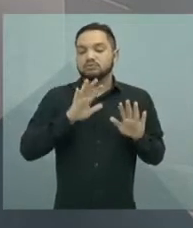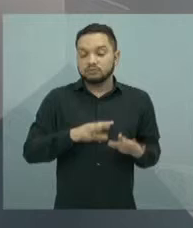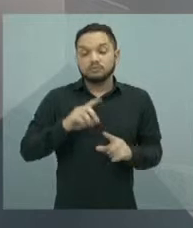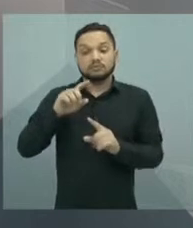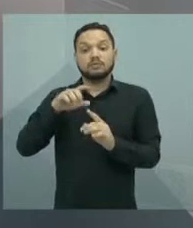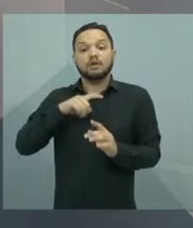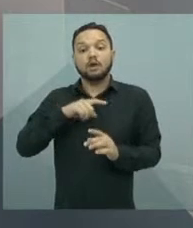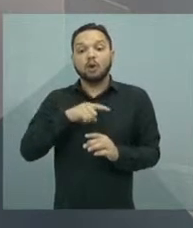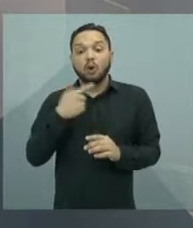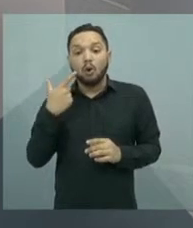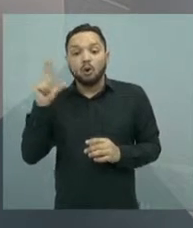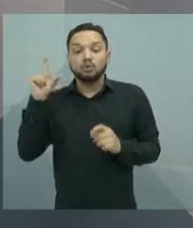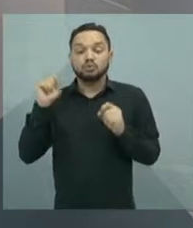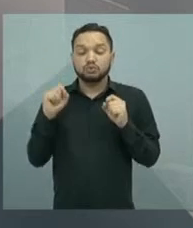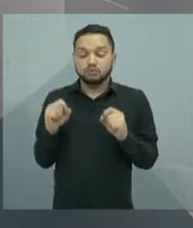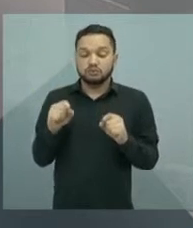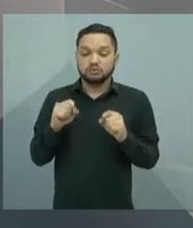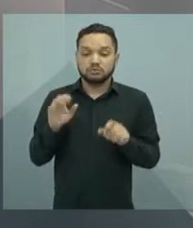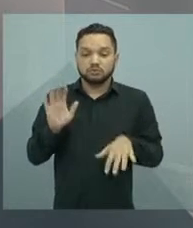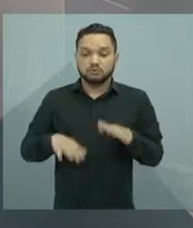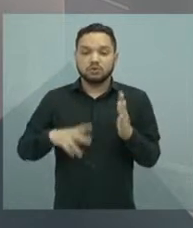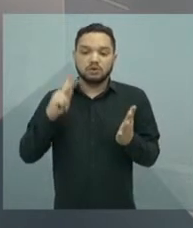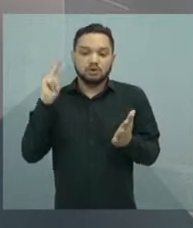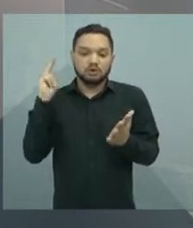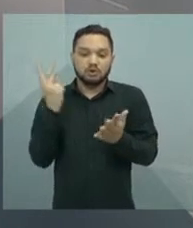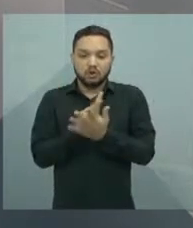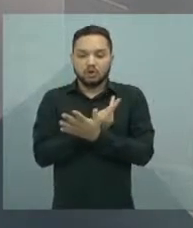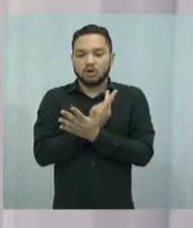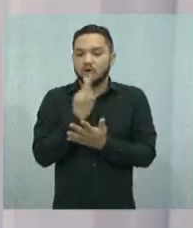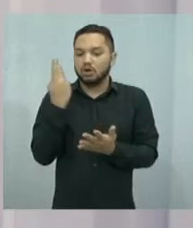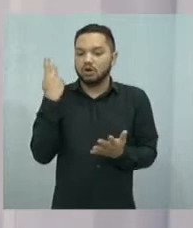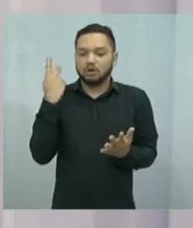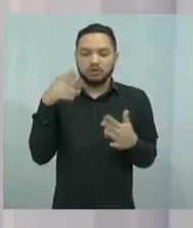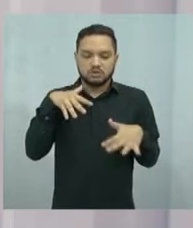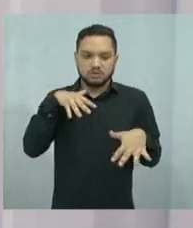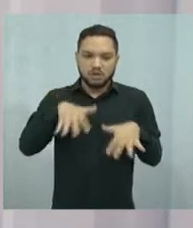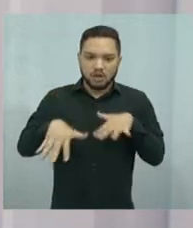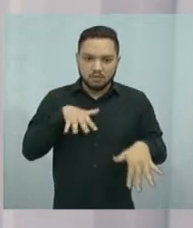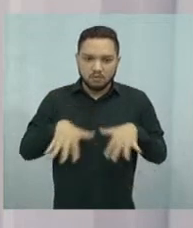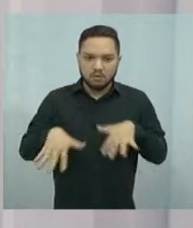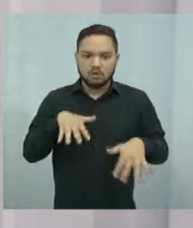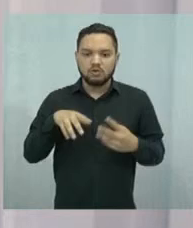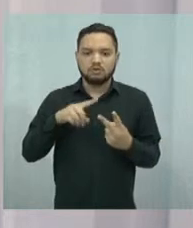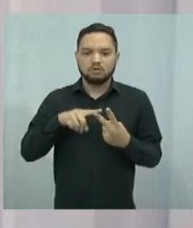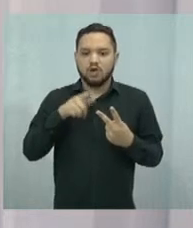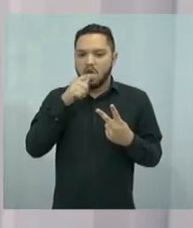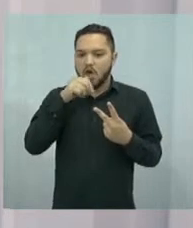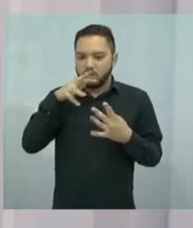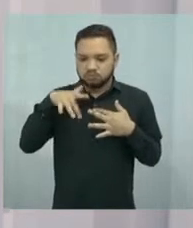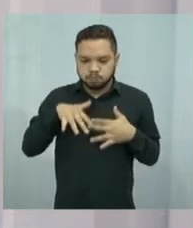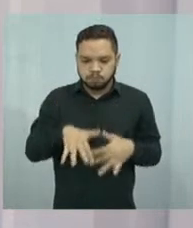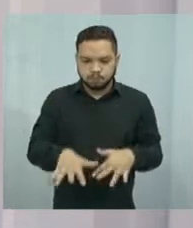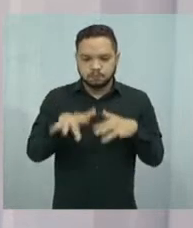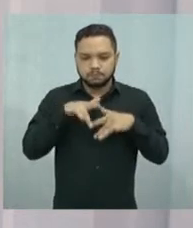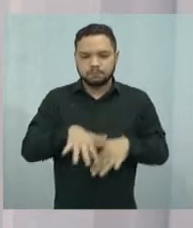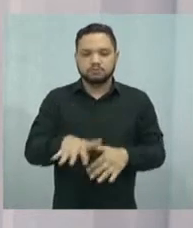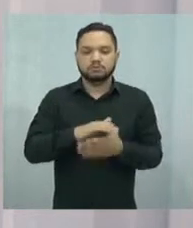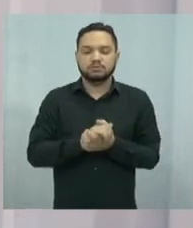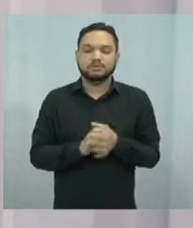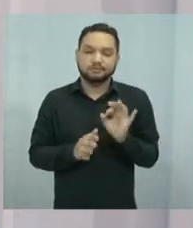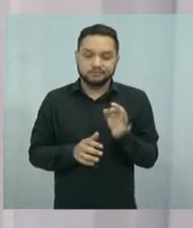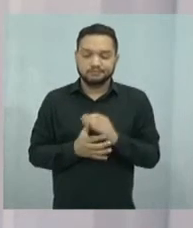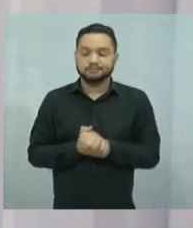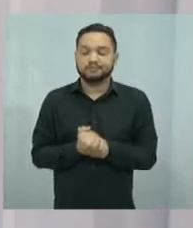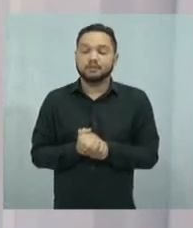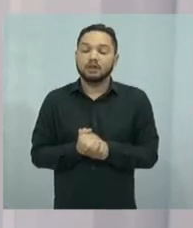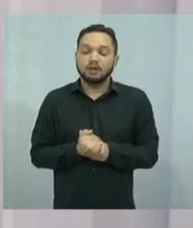também essas situações assim, de catástrofes naturais, né? Terremotos, maremotos, enfim, né? O Brasil